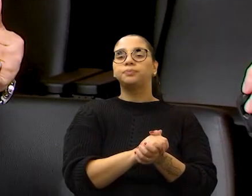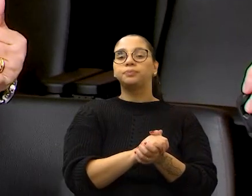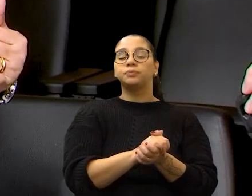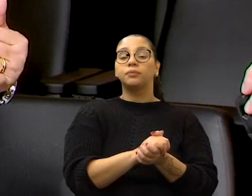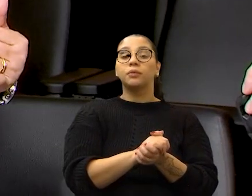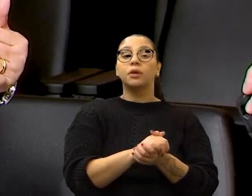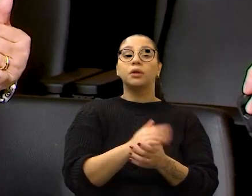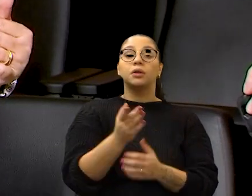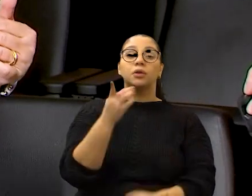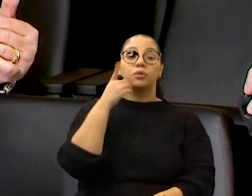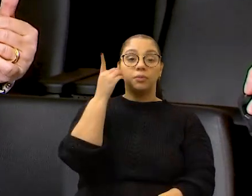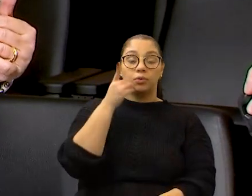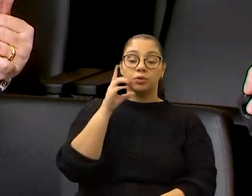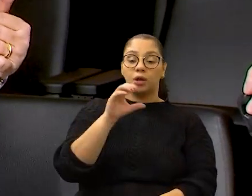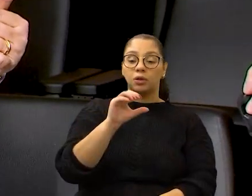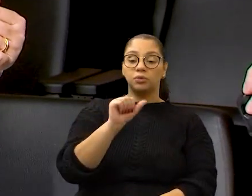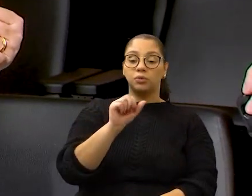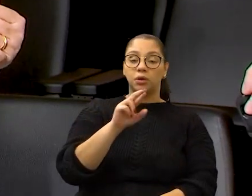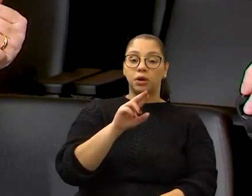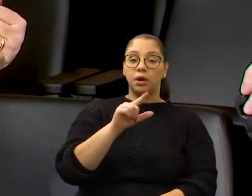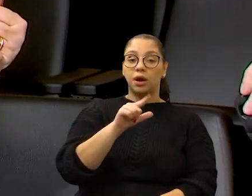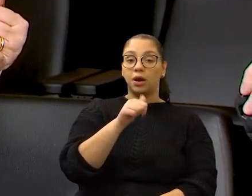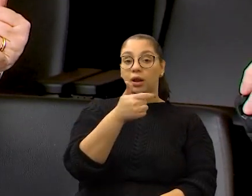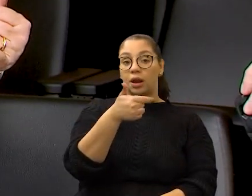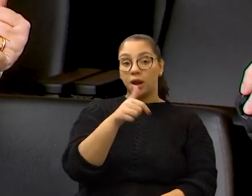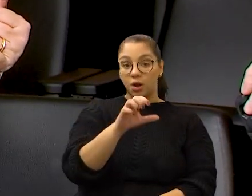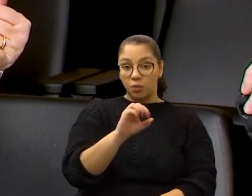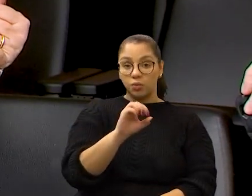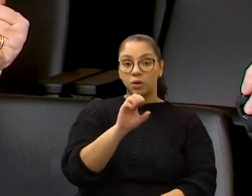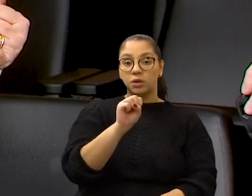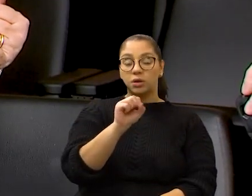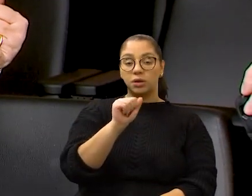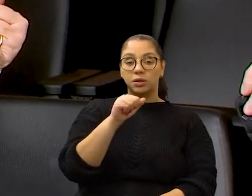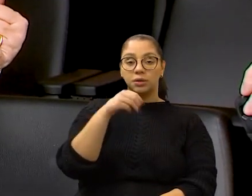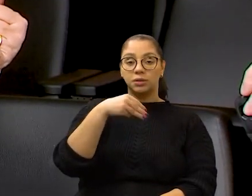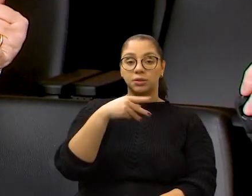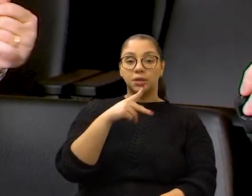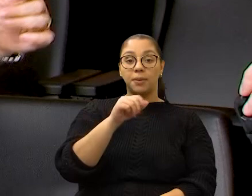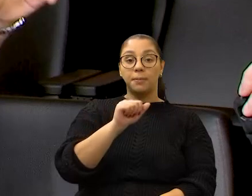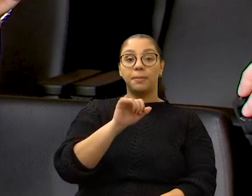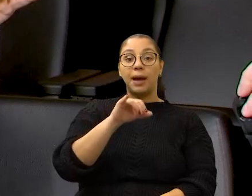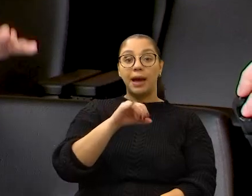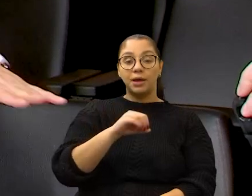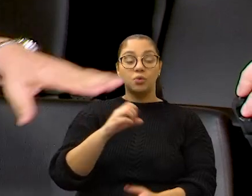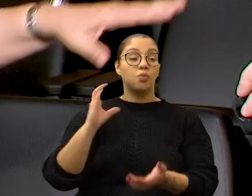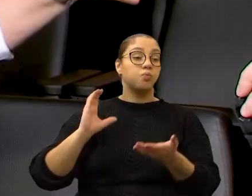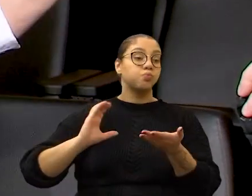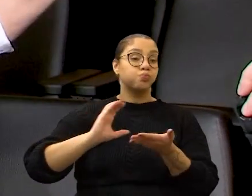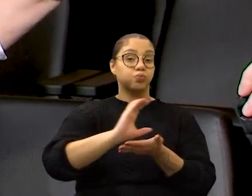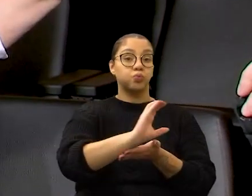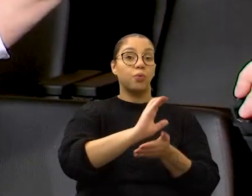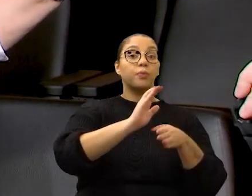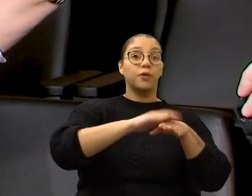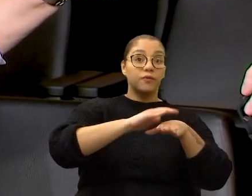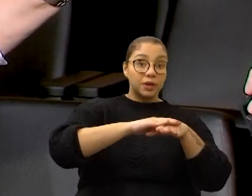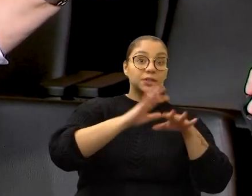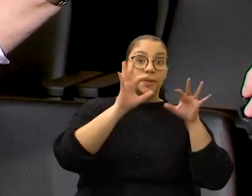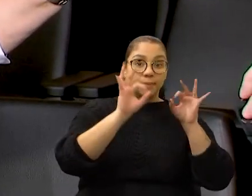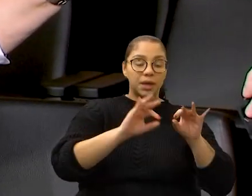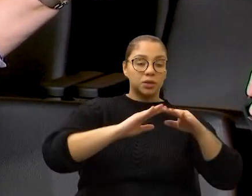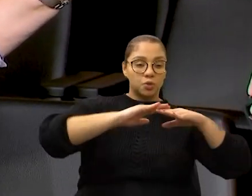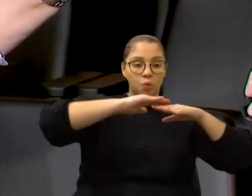Daí o deputado Carlão Sampaio mandou uma verba para fazer realmente uma pista